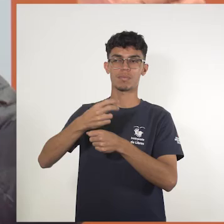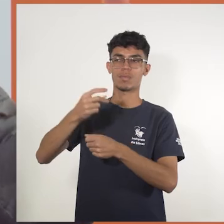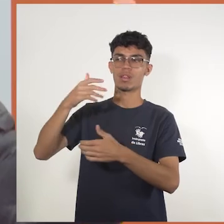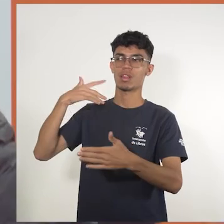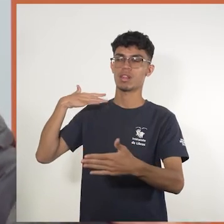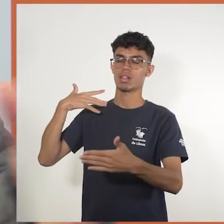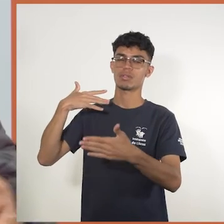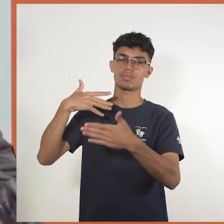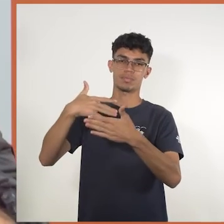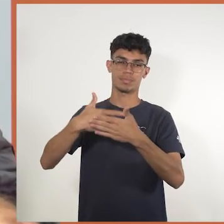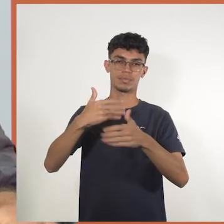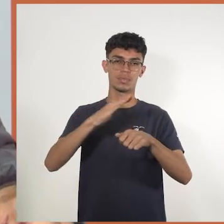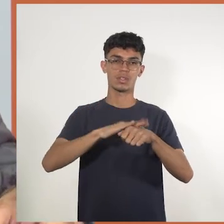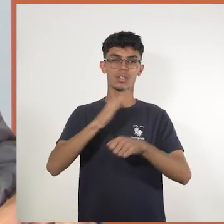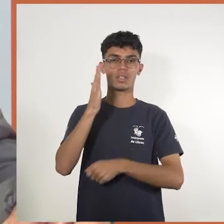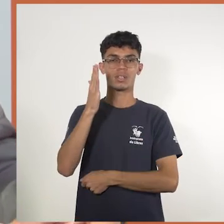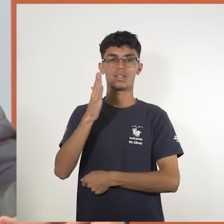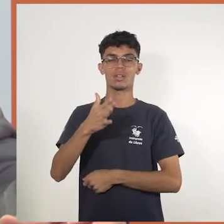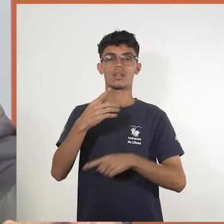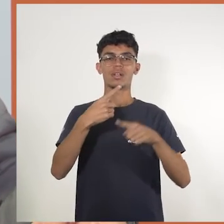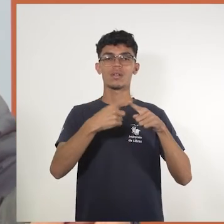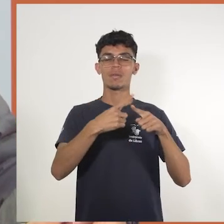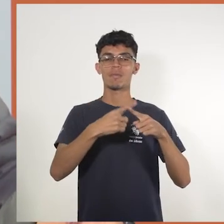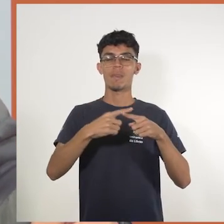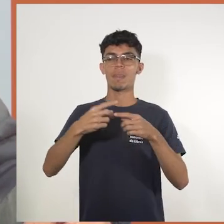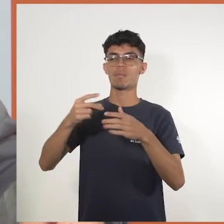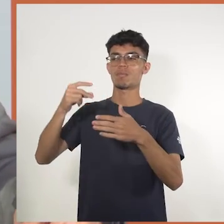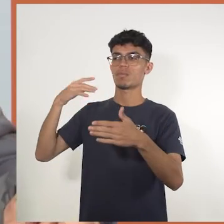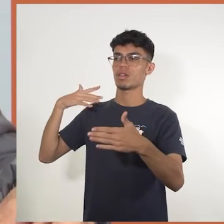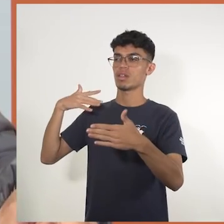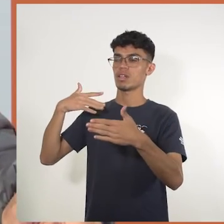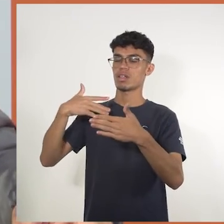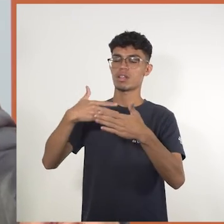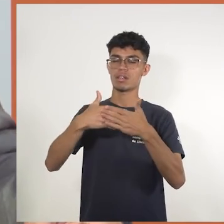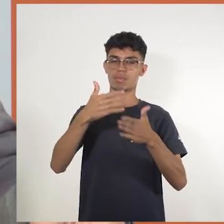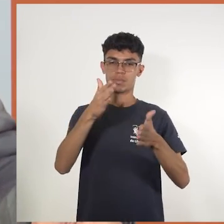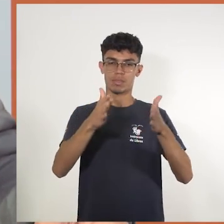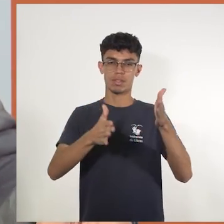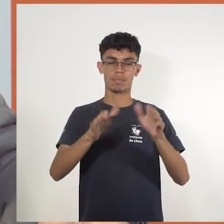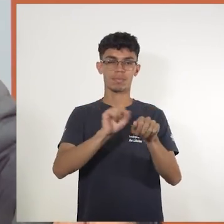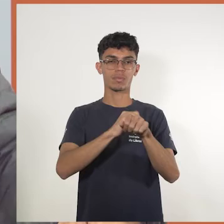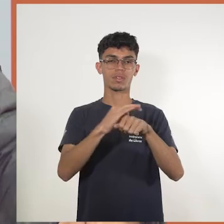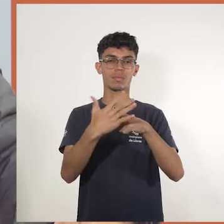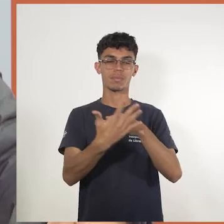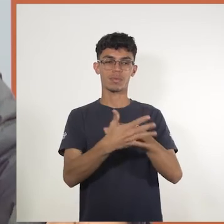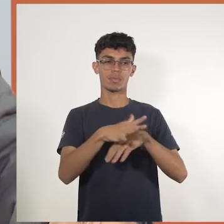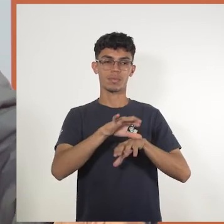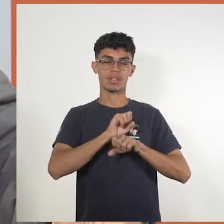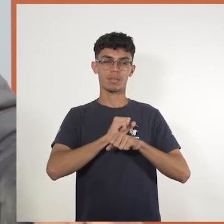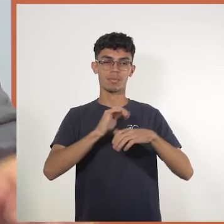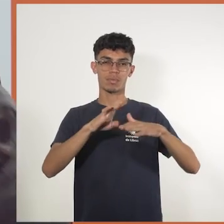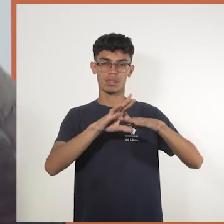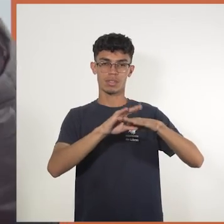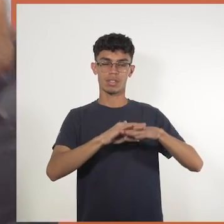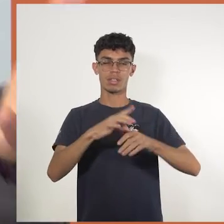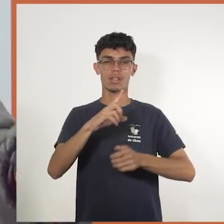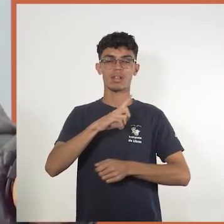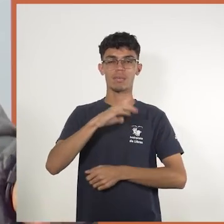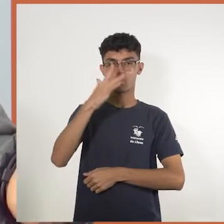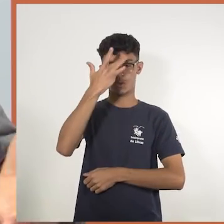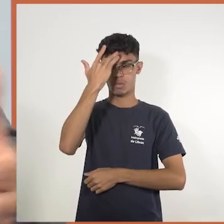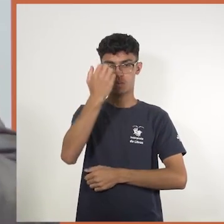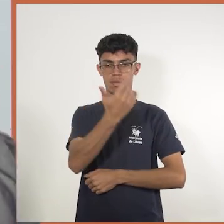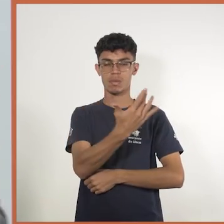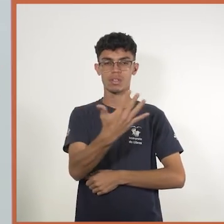até 2 anos atrás. Por quê? Porque durante todo esse período de pandemia, muitas pessoas, obviamente, e até por conta